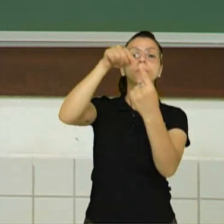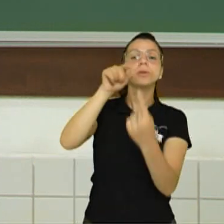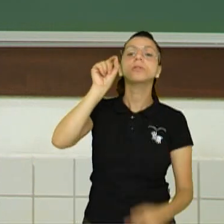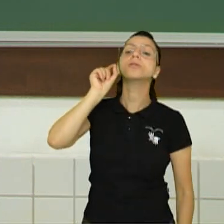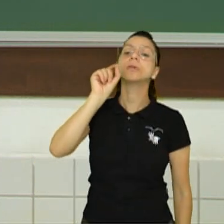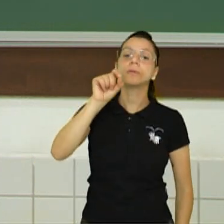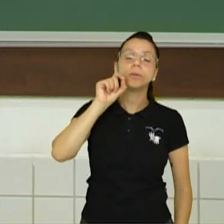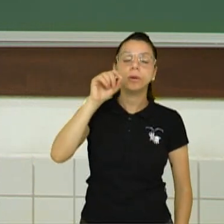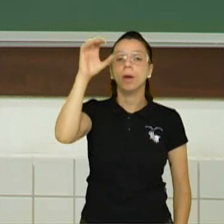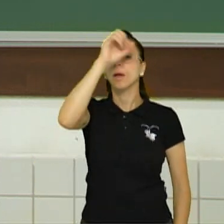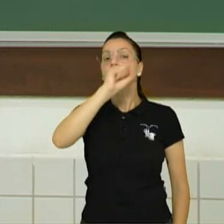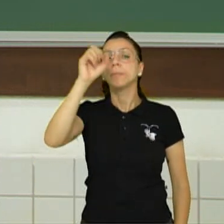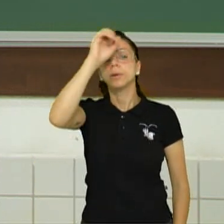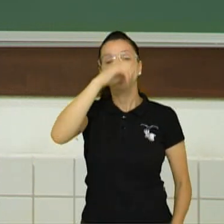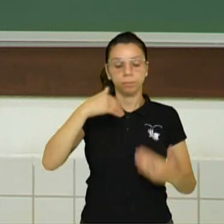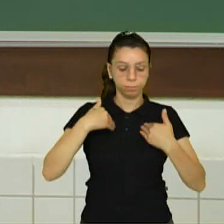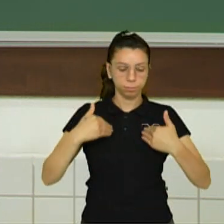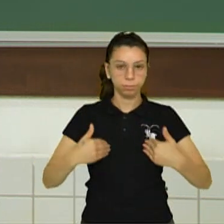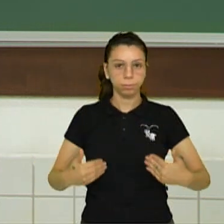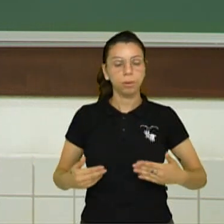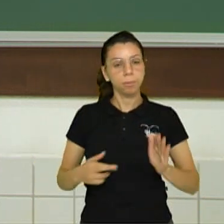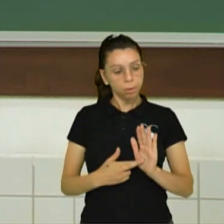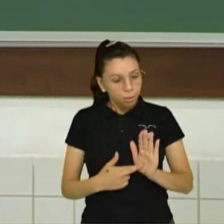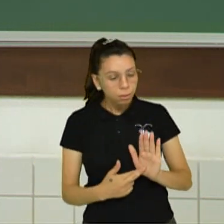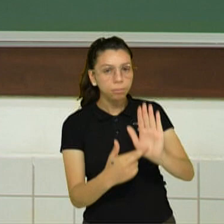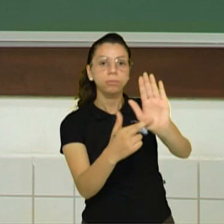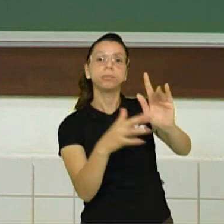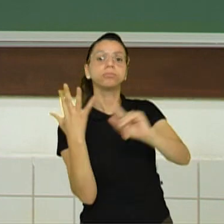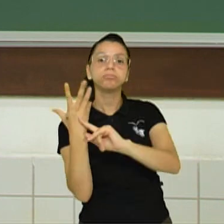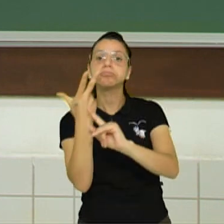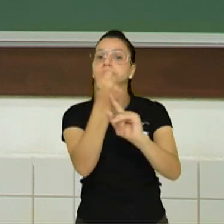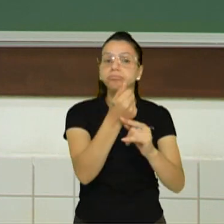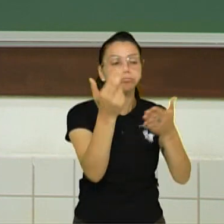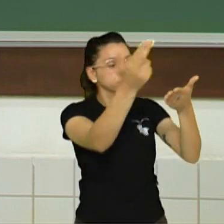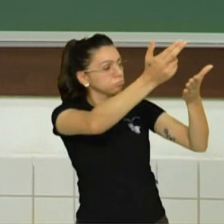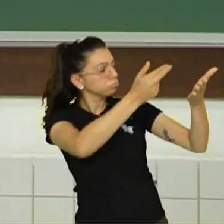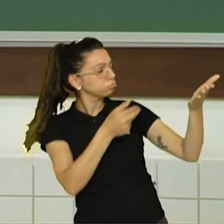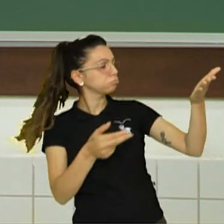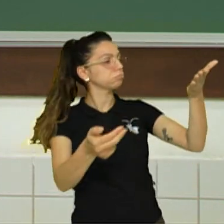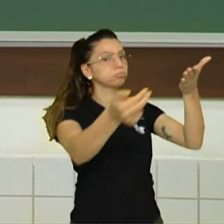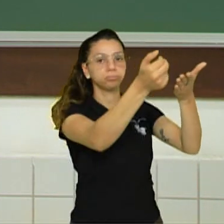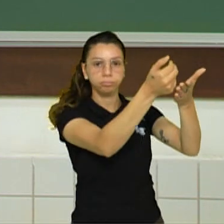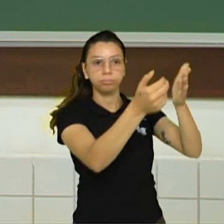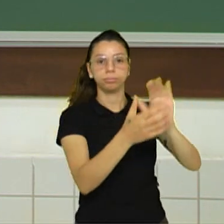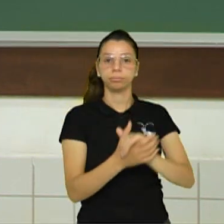era aprender sobre o corpo humano para representar isso nas suas obras de arte.